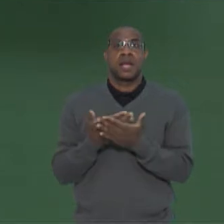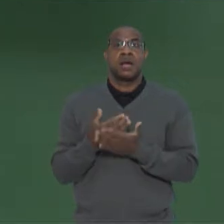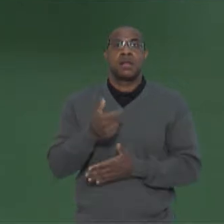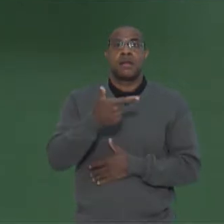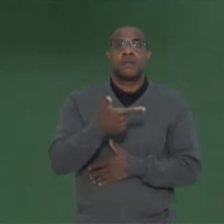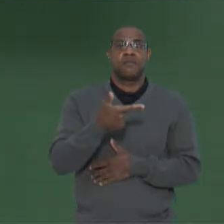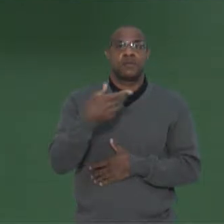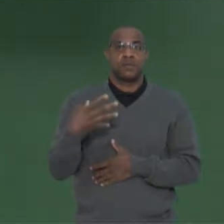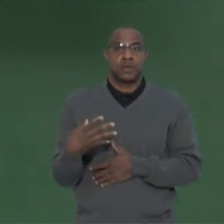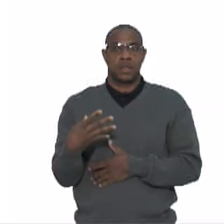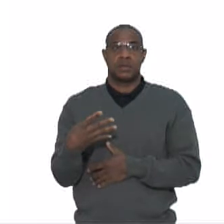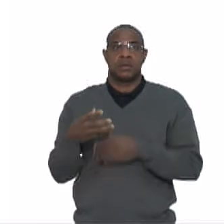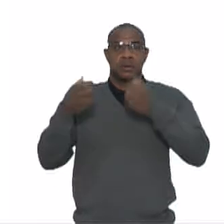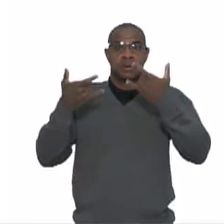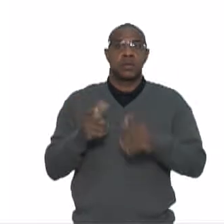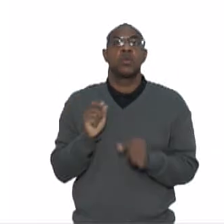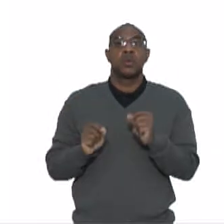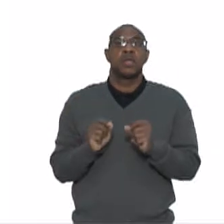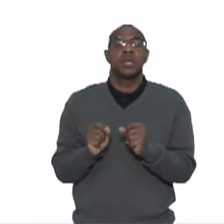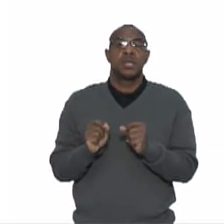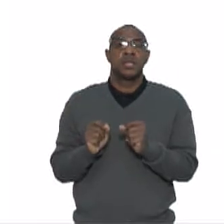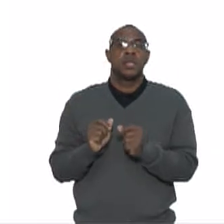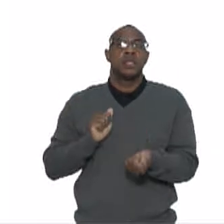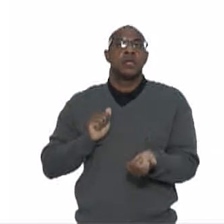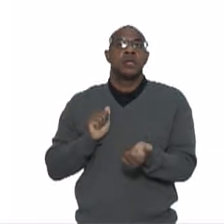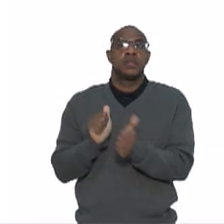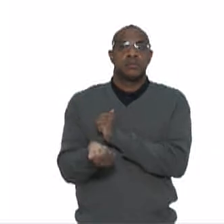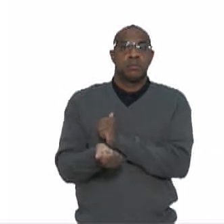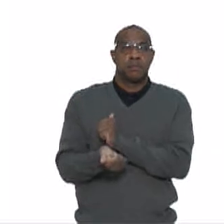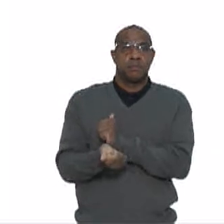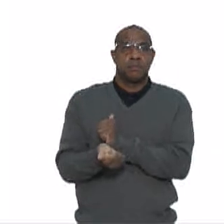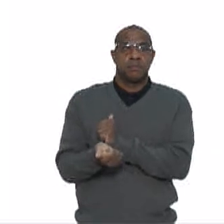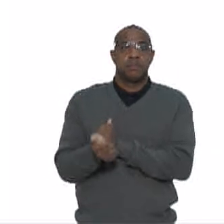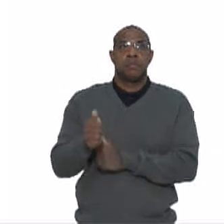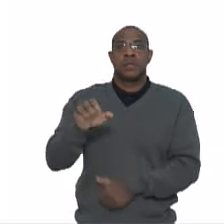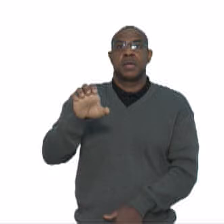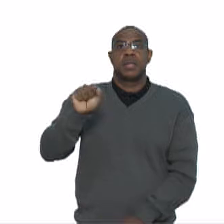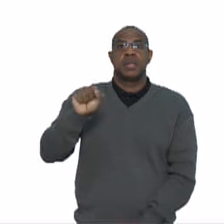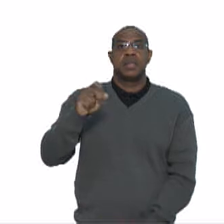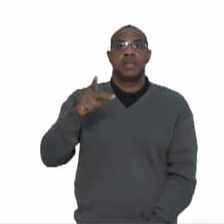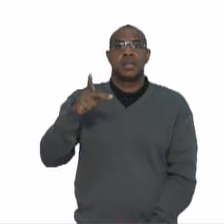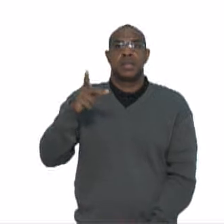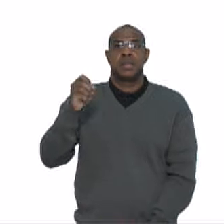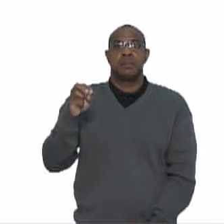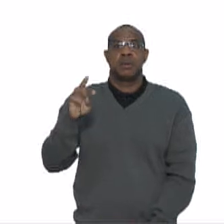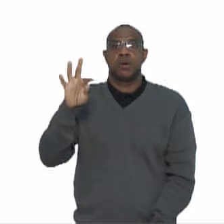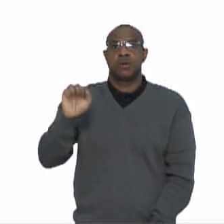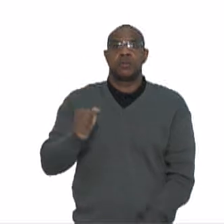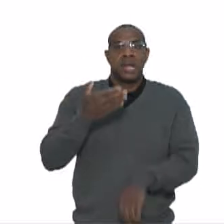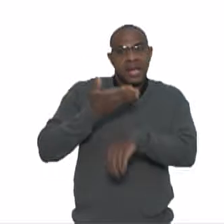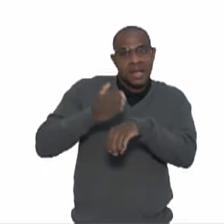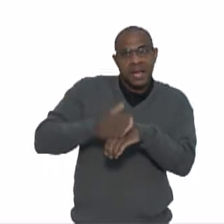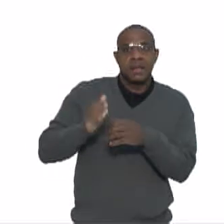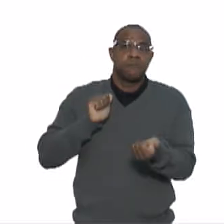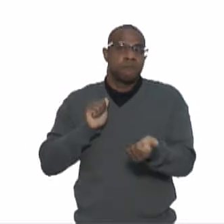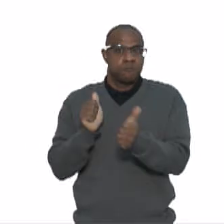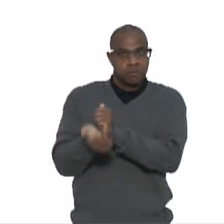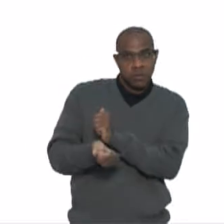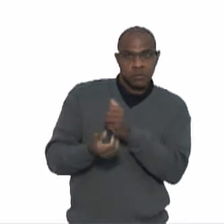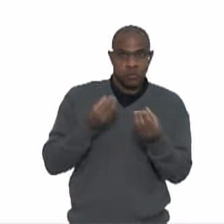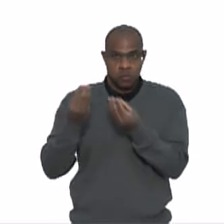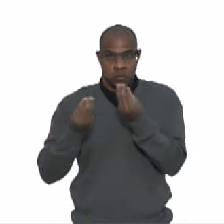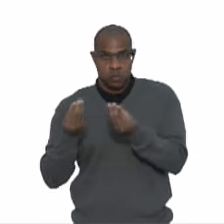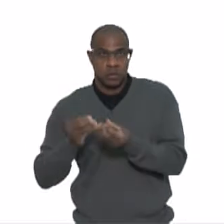assunto relacionado a esporte, um dia dedicado à prática deportiva.